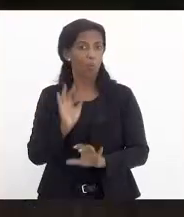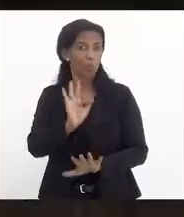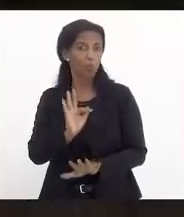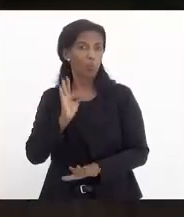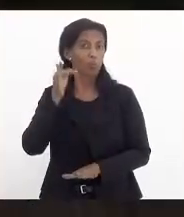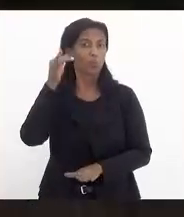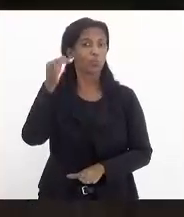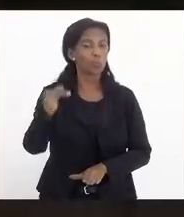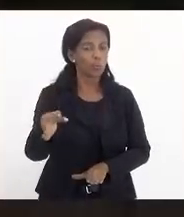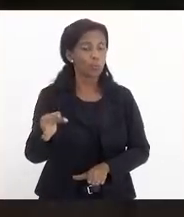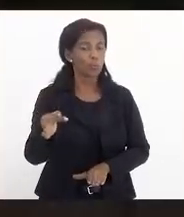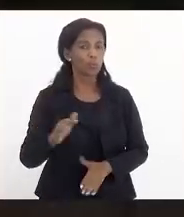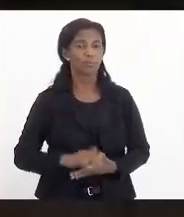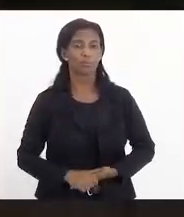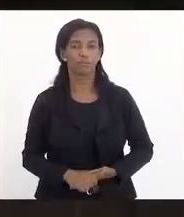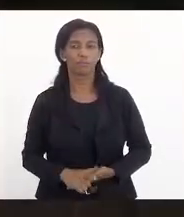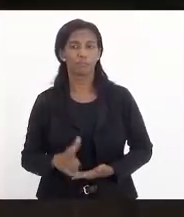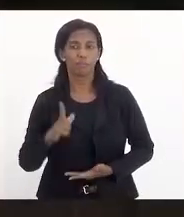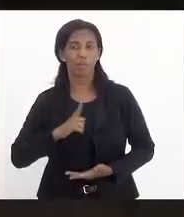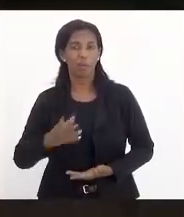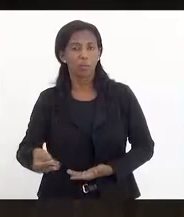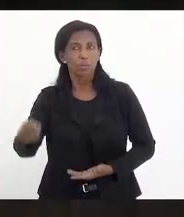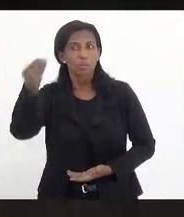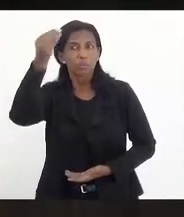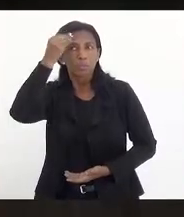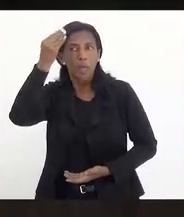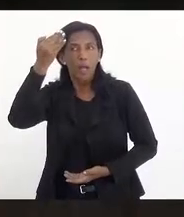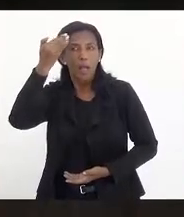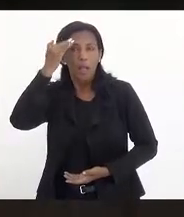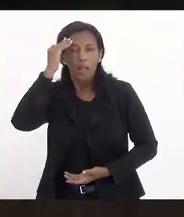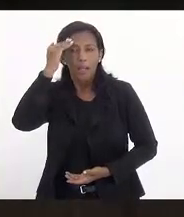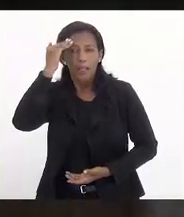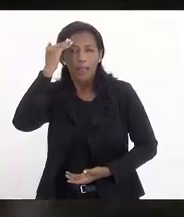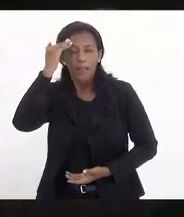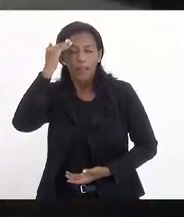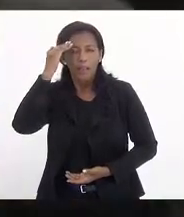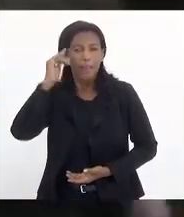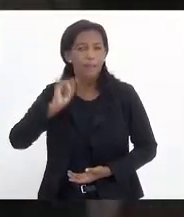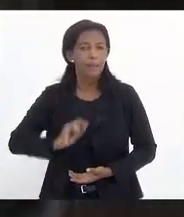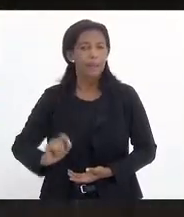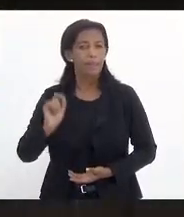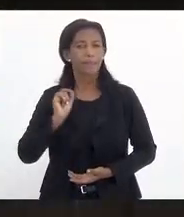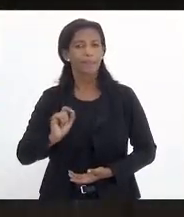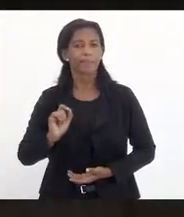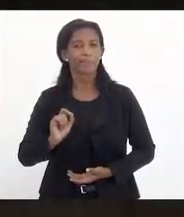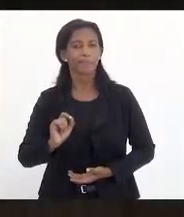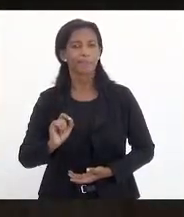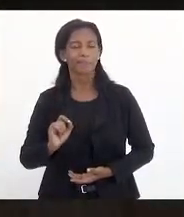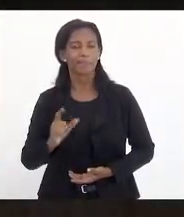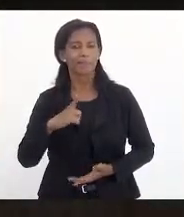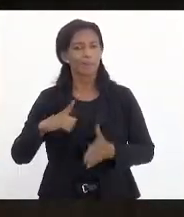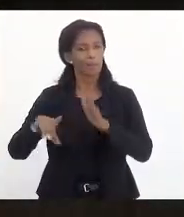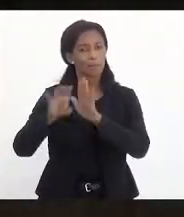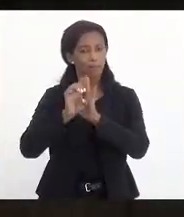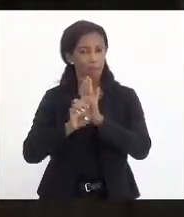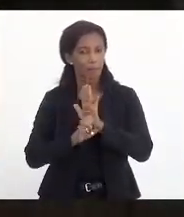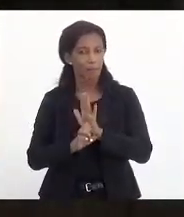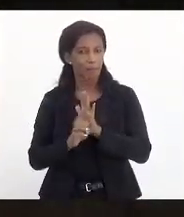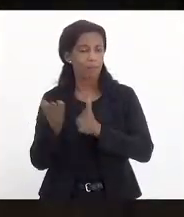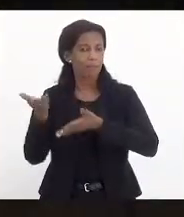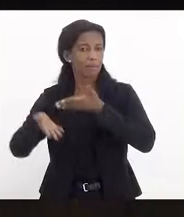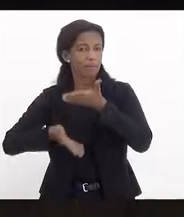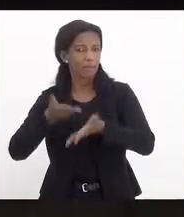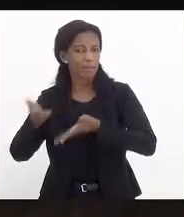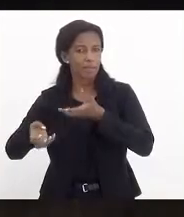futuro, haver um entendimento de que, por ser uma emenda que trata